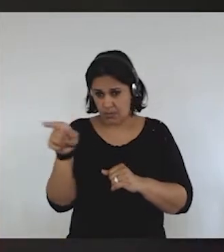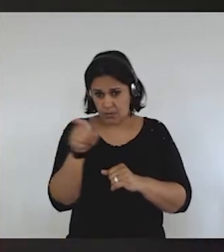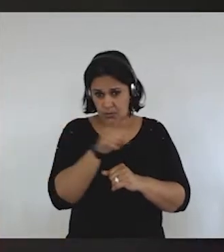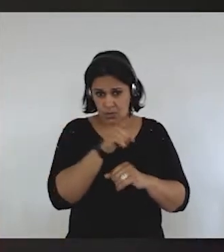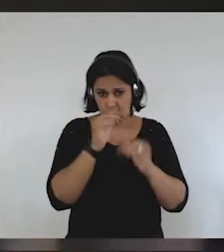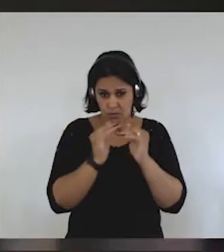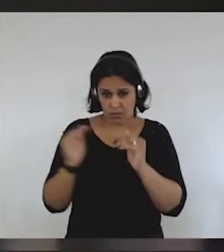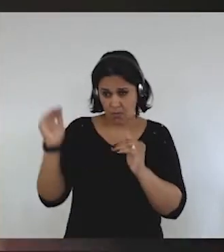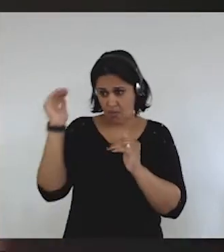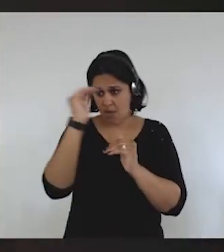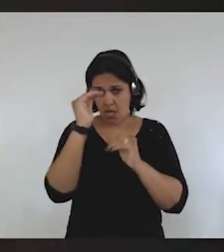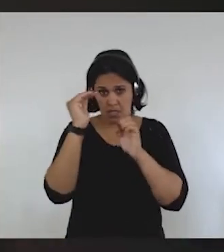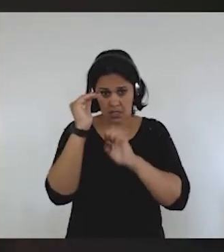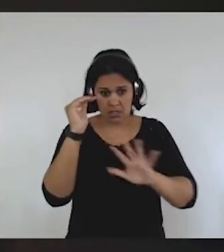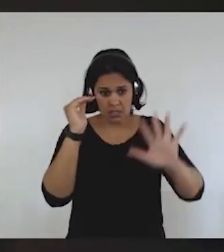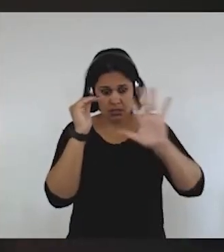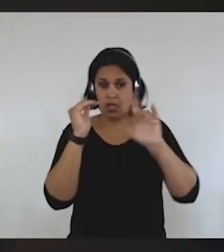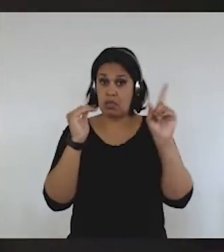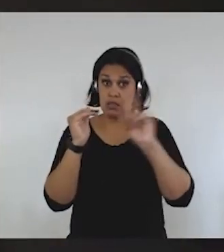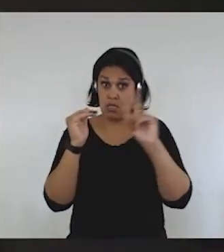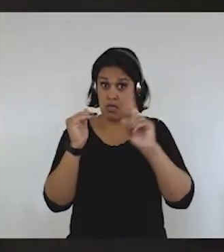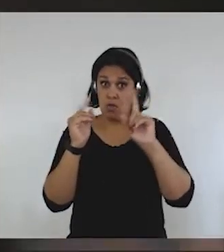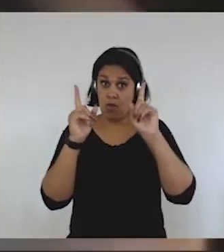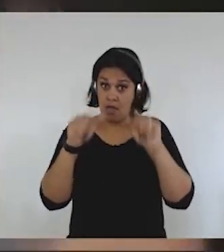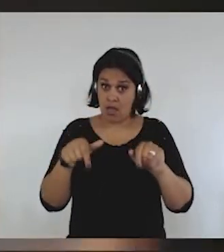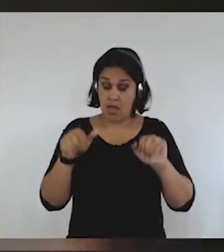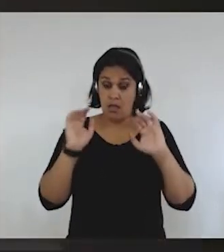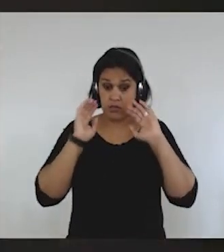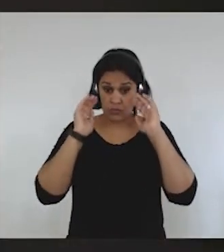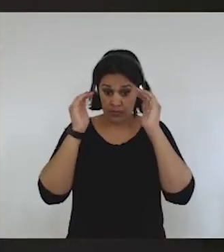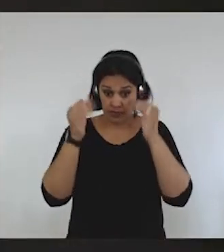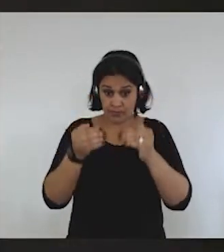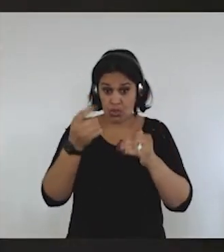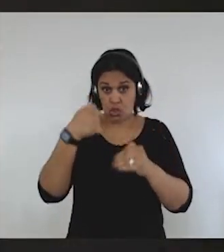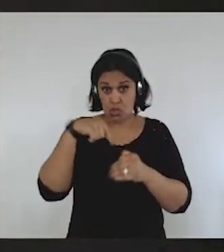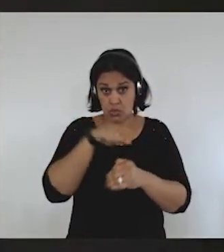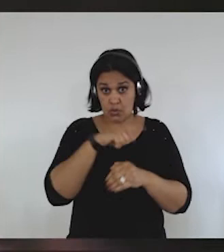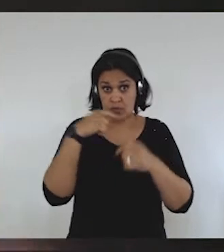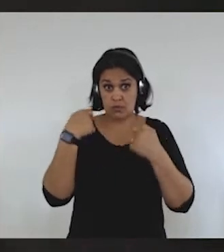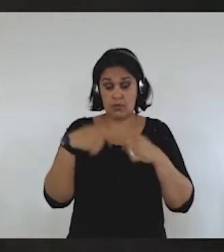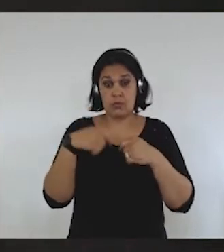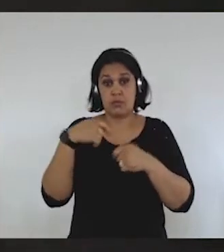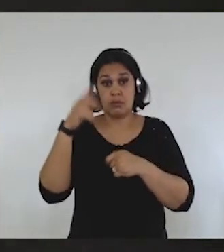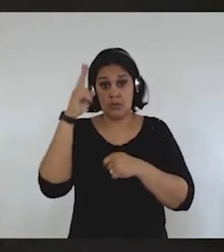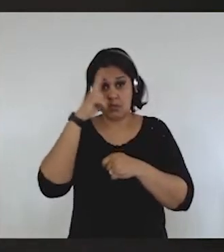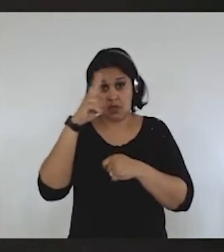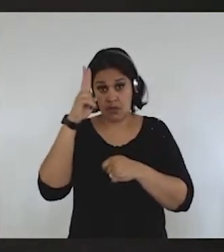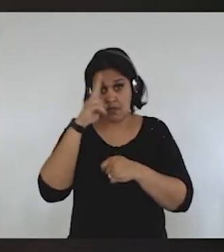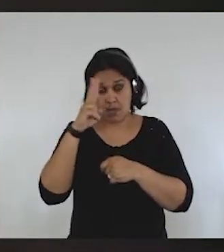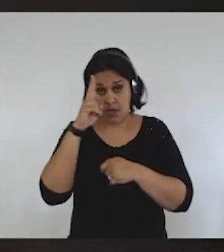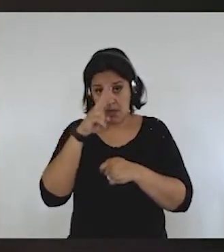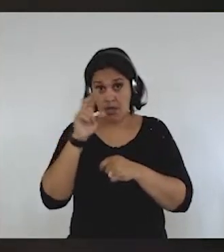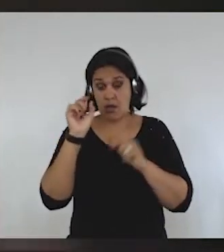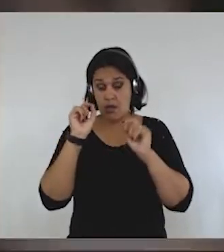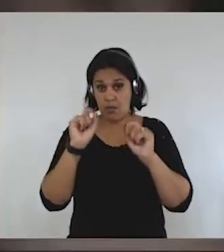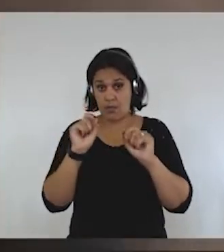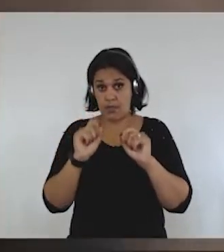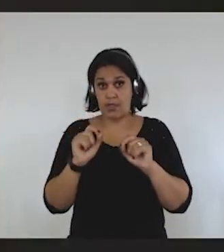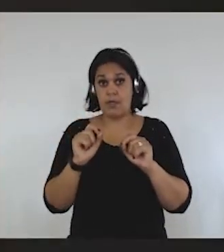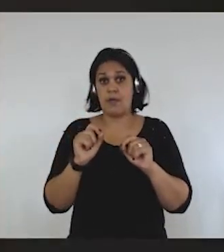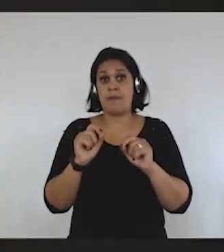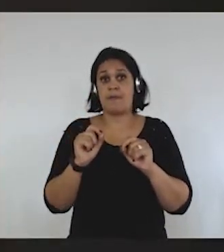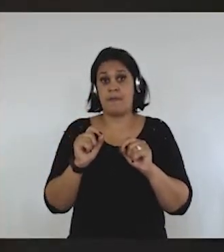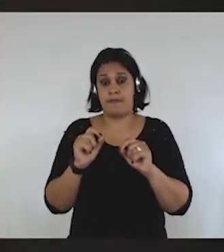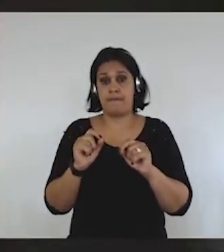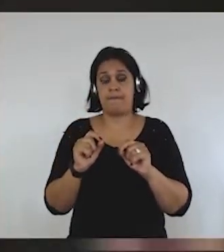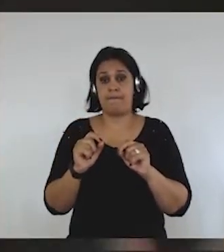Estado, não é isso, estamos derrogando, afastando, suspendendo, adiando